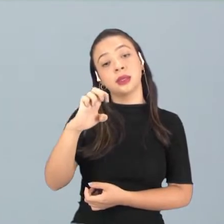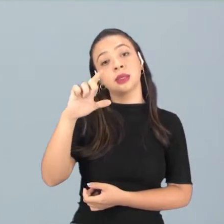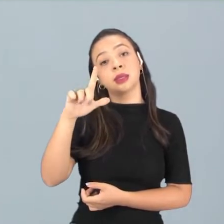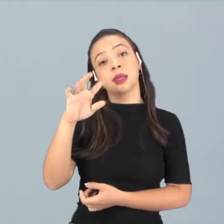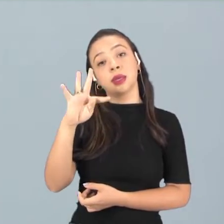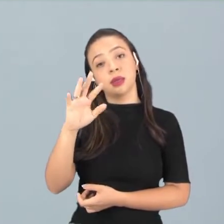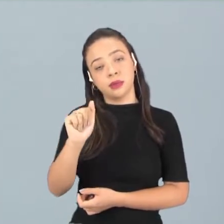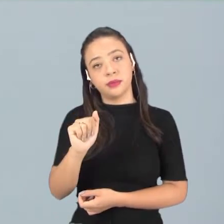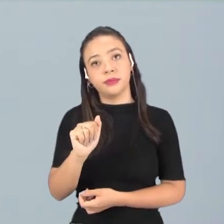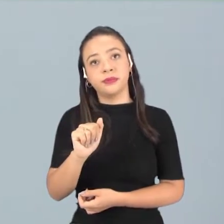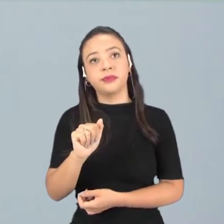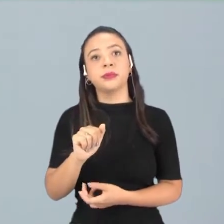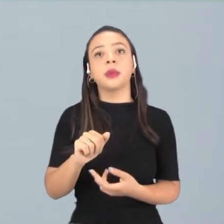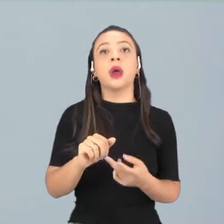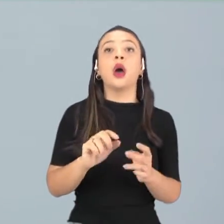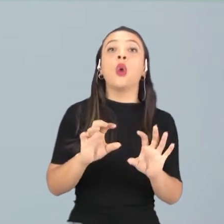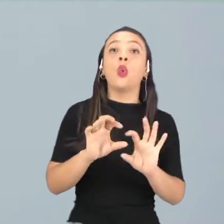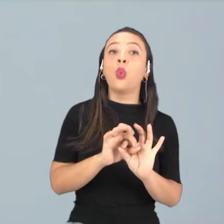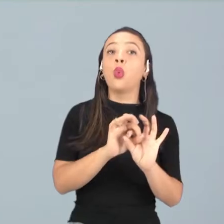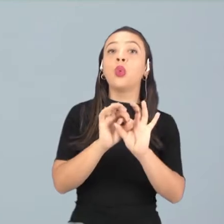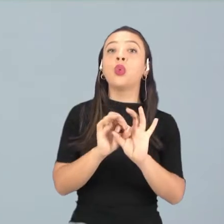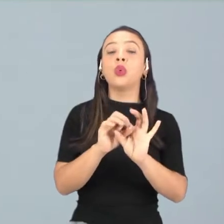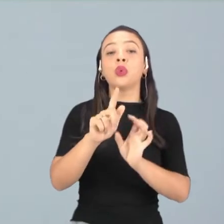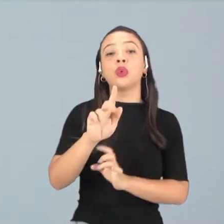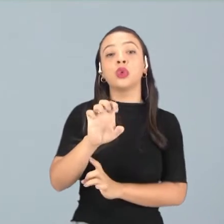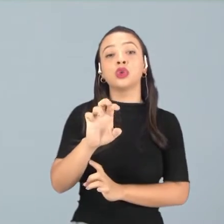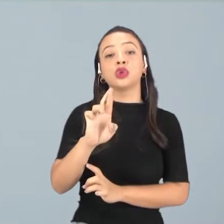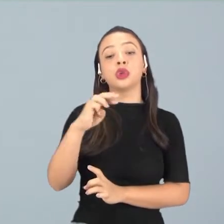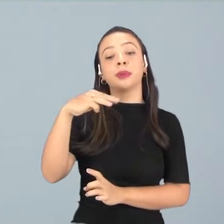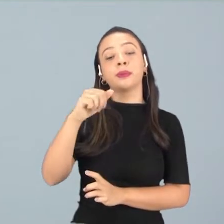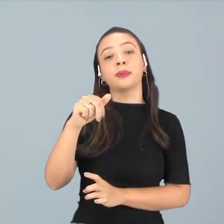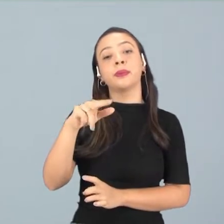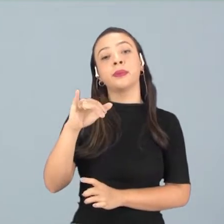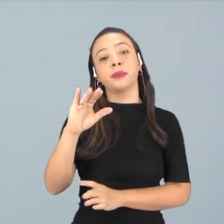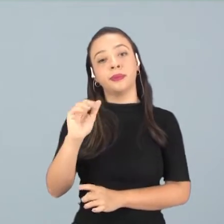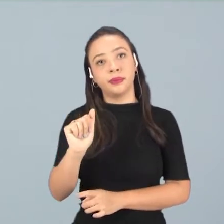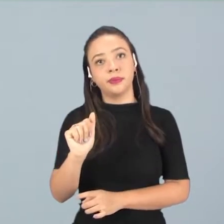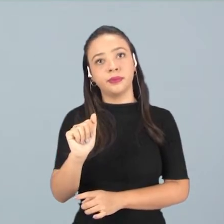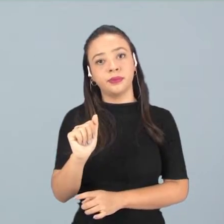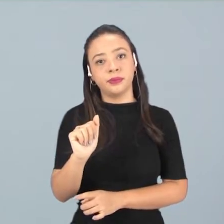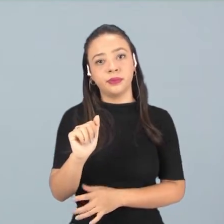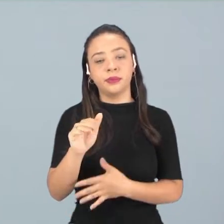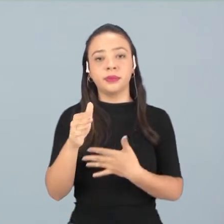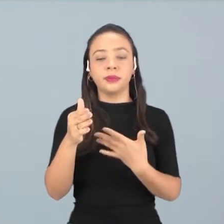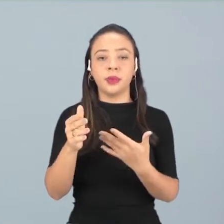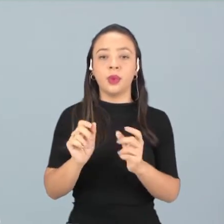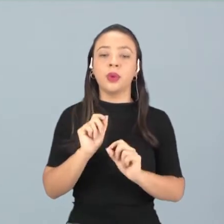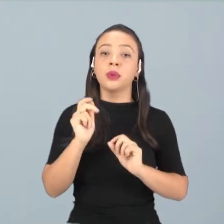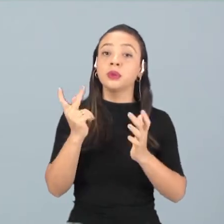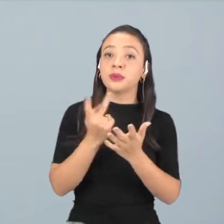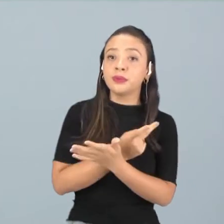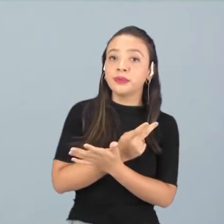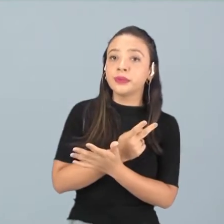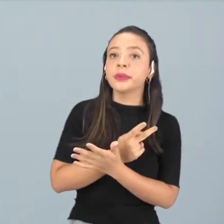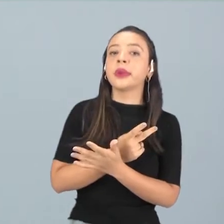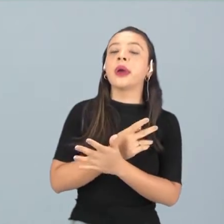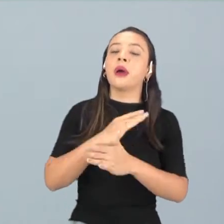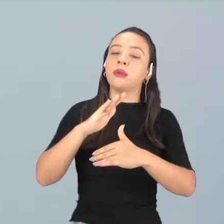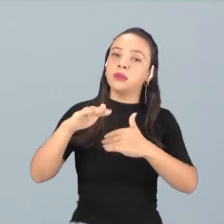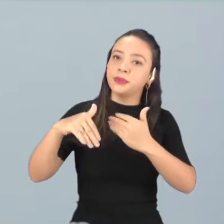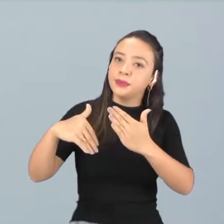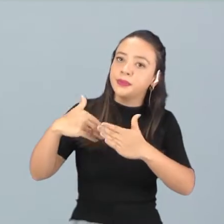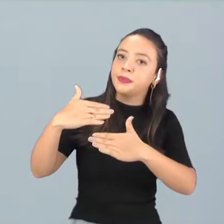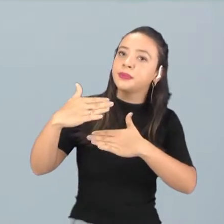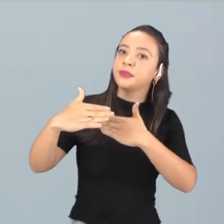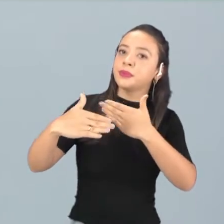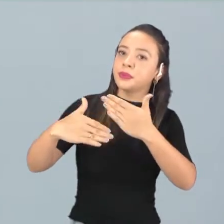Então, houve essa primeira junção, né, linguística. Aconteceu na mesma hora da invasão, teacher? Não, né, esse é um processo natural,